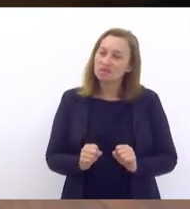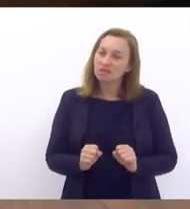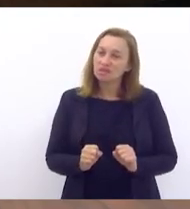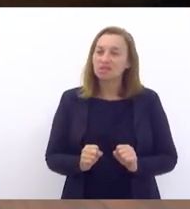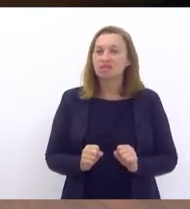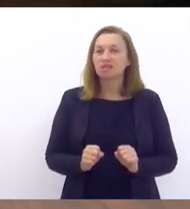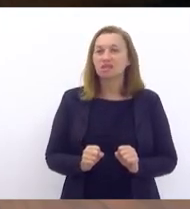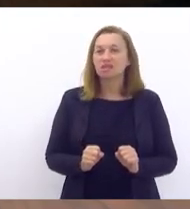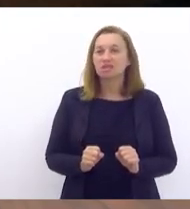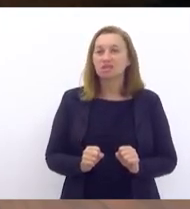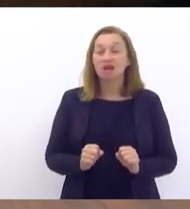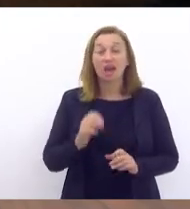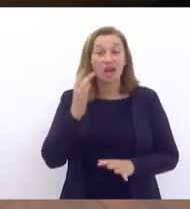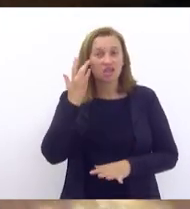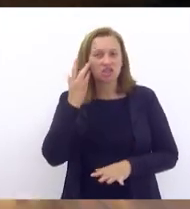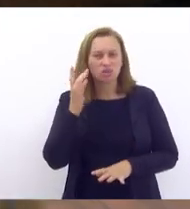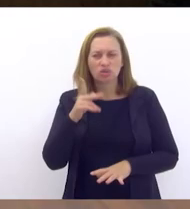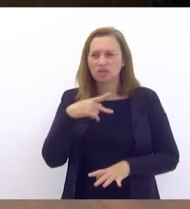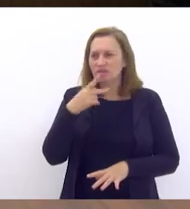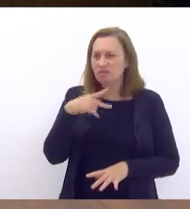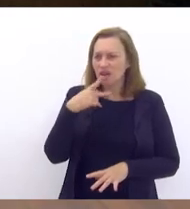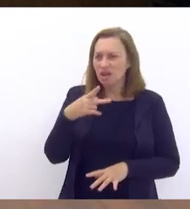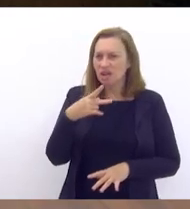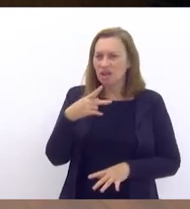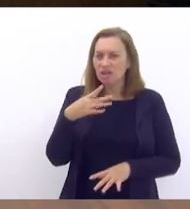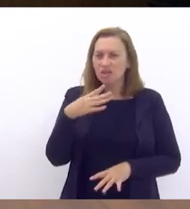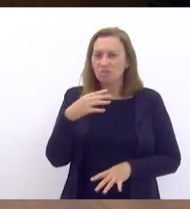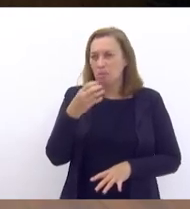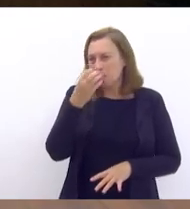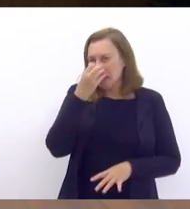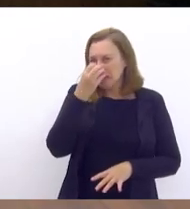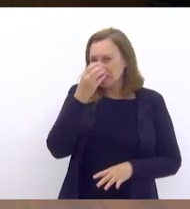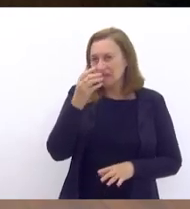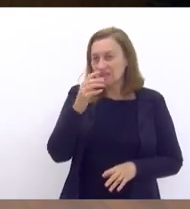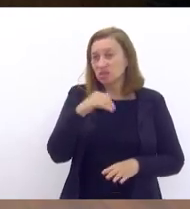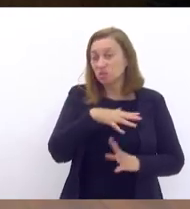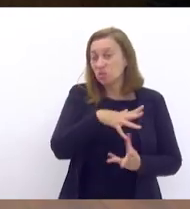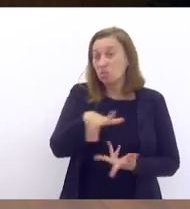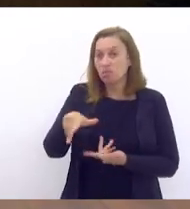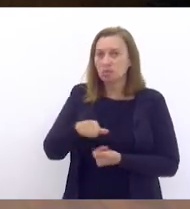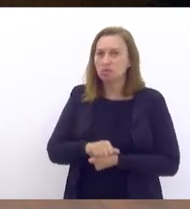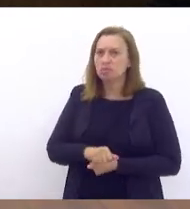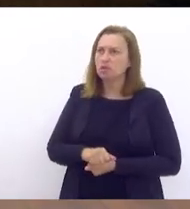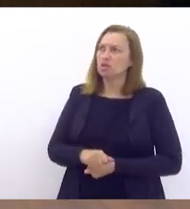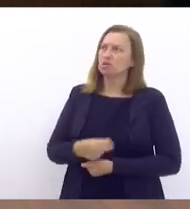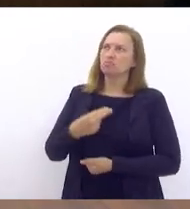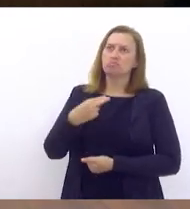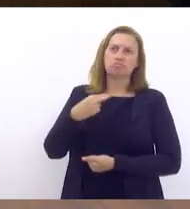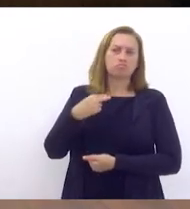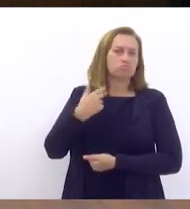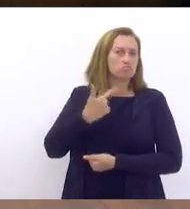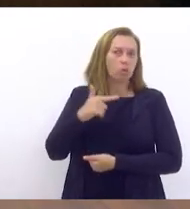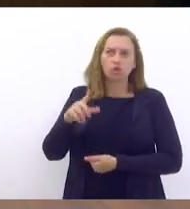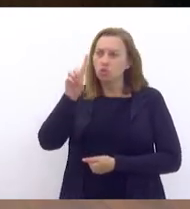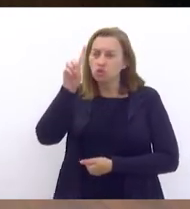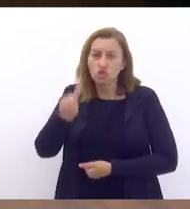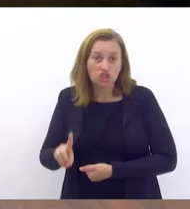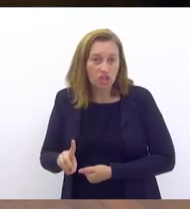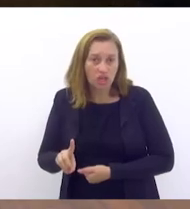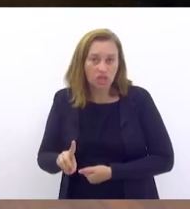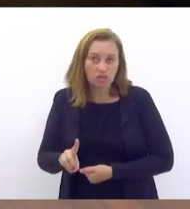devaneios, aquilo que está sendo dito como a maior besteira do mundo, eu não tenho o direito de querer